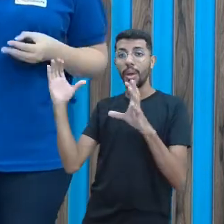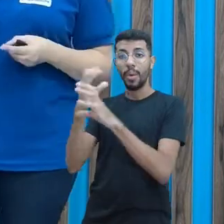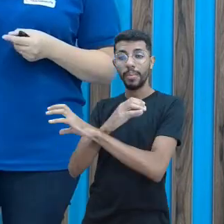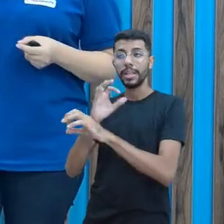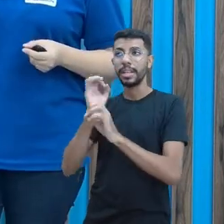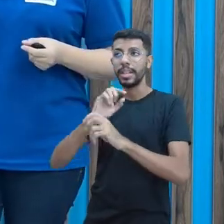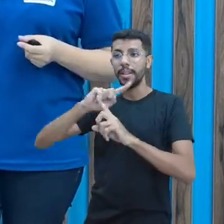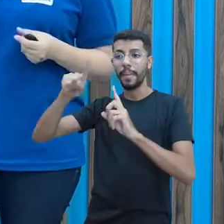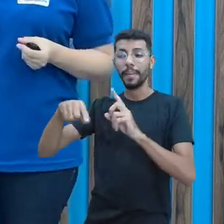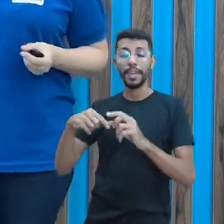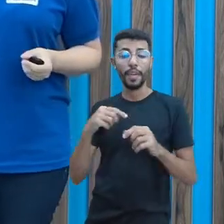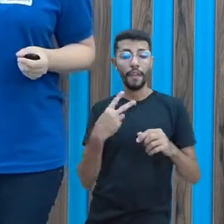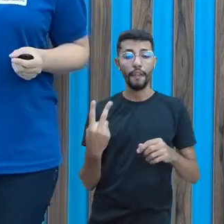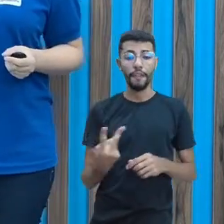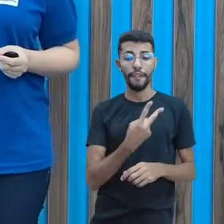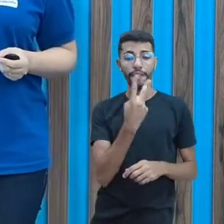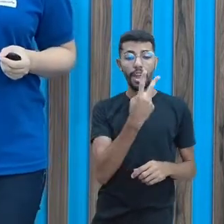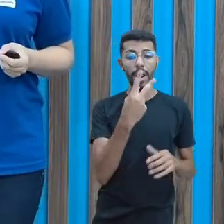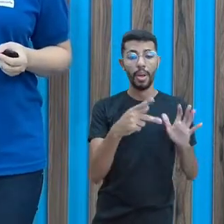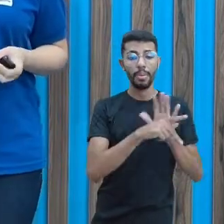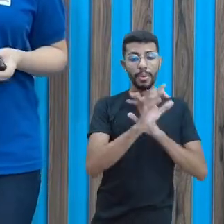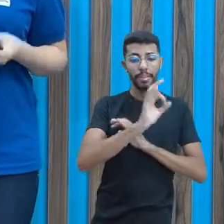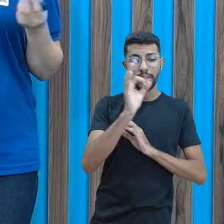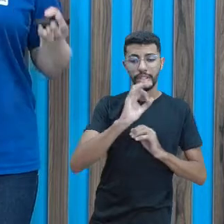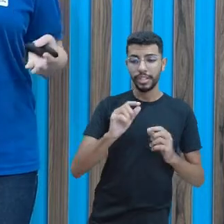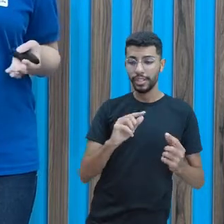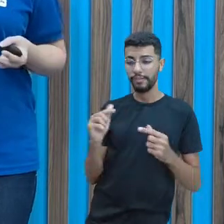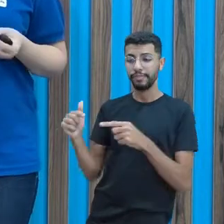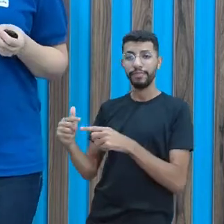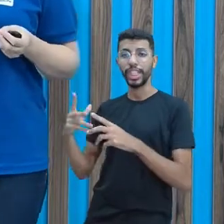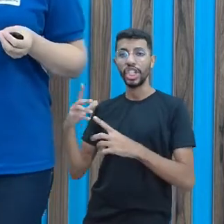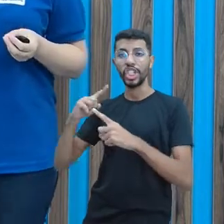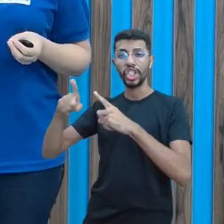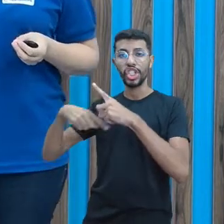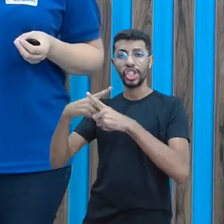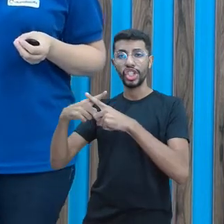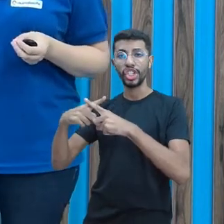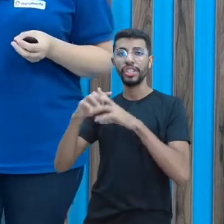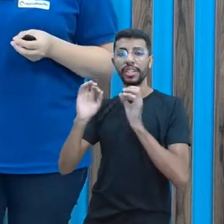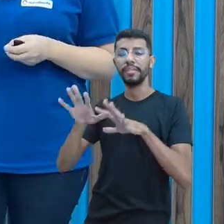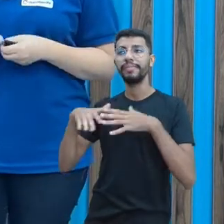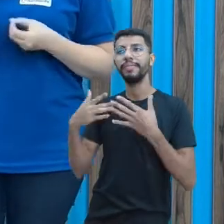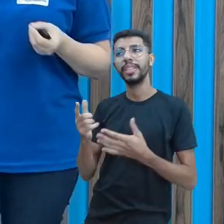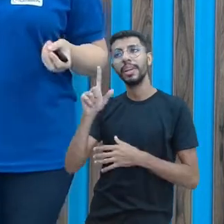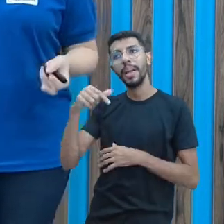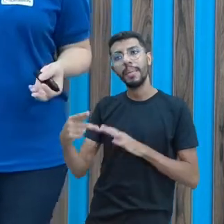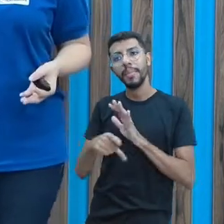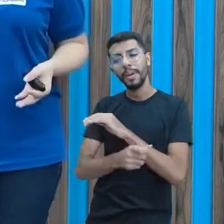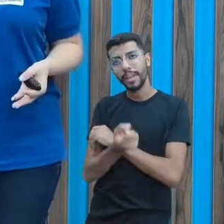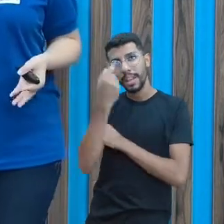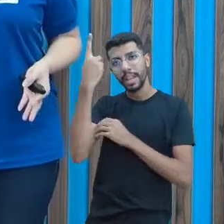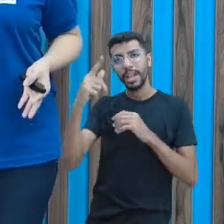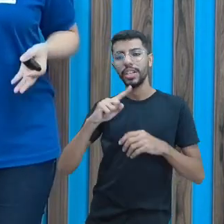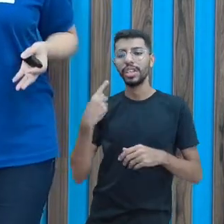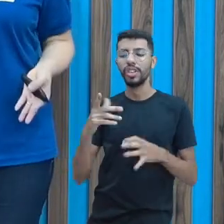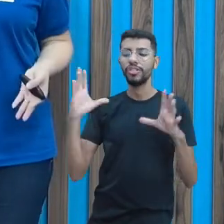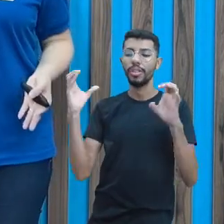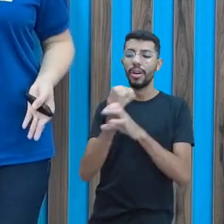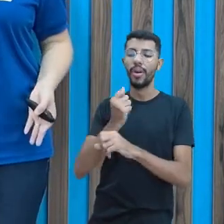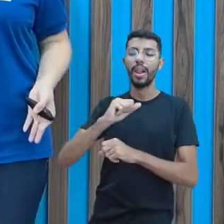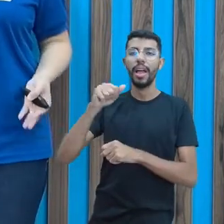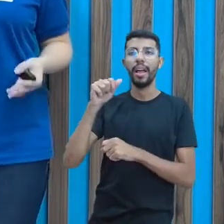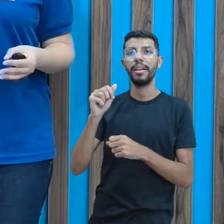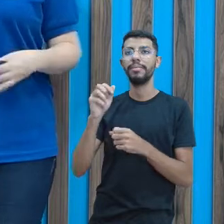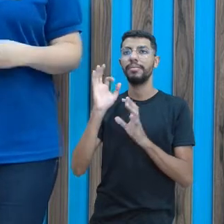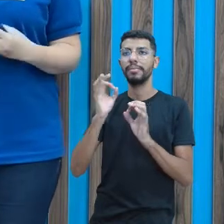calcular está para o X que a gente vai descobrir, tá? Então, essa é a ideia também de calcular à mão ali, fazendo até multiplicações com números